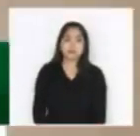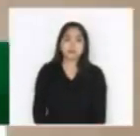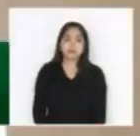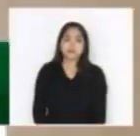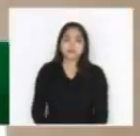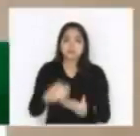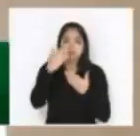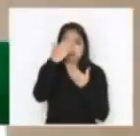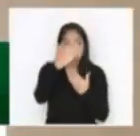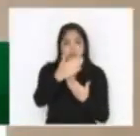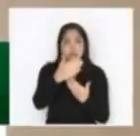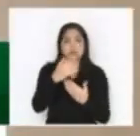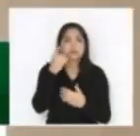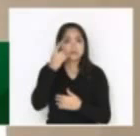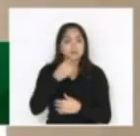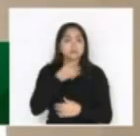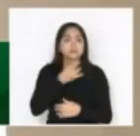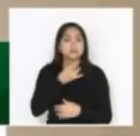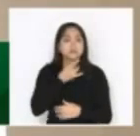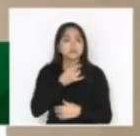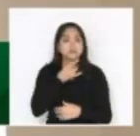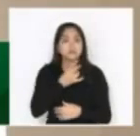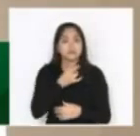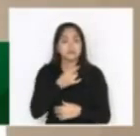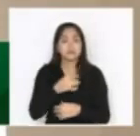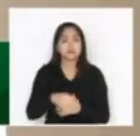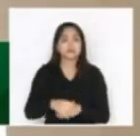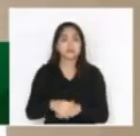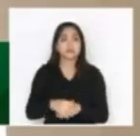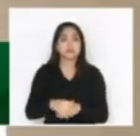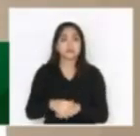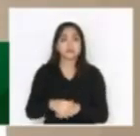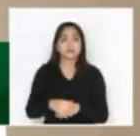Obrigado, deputado. Balquini,